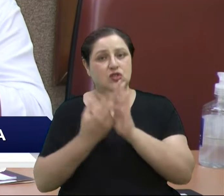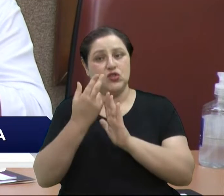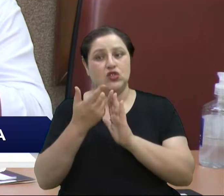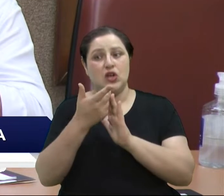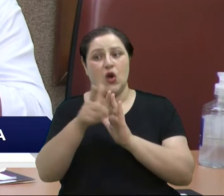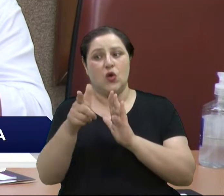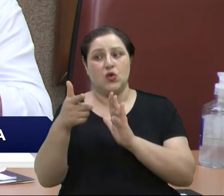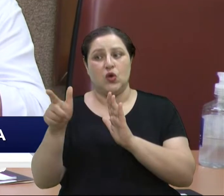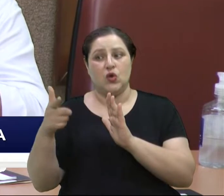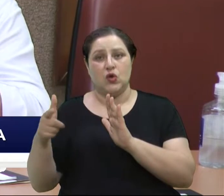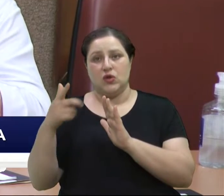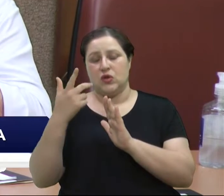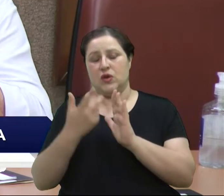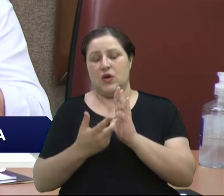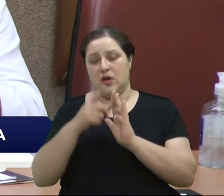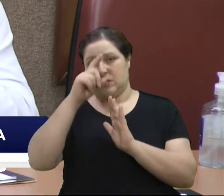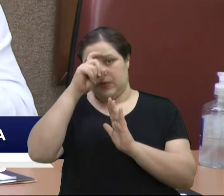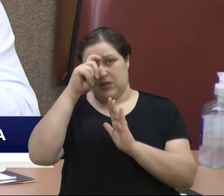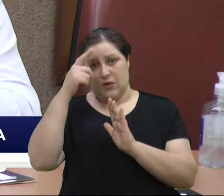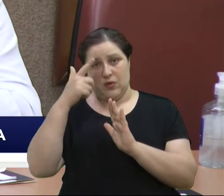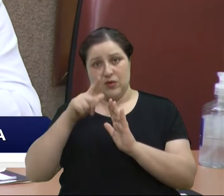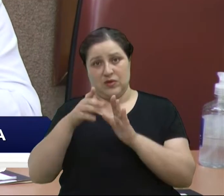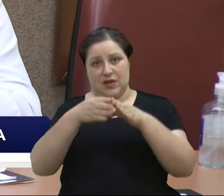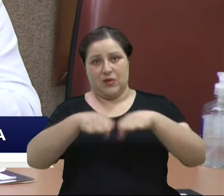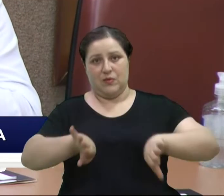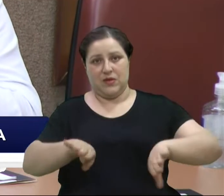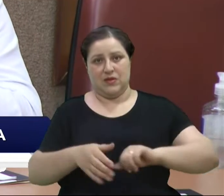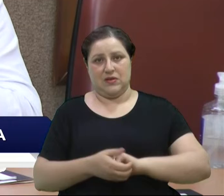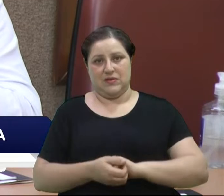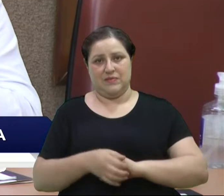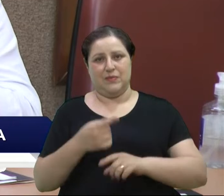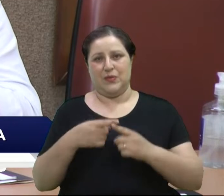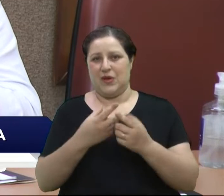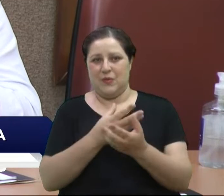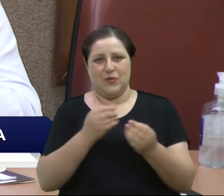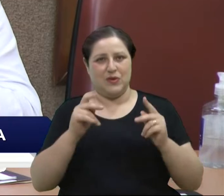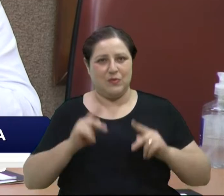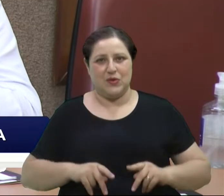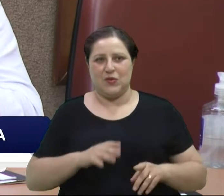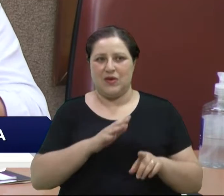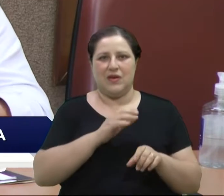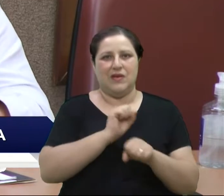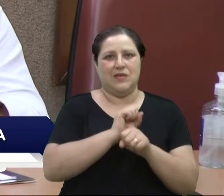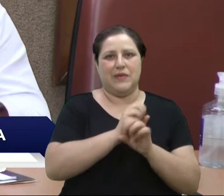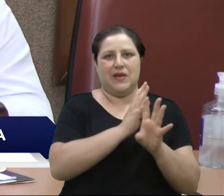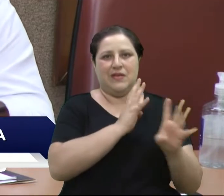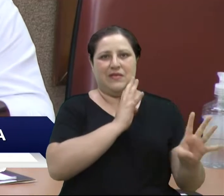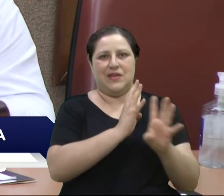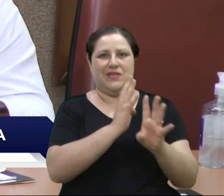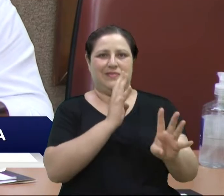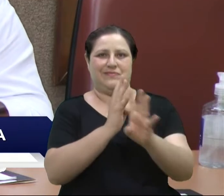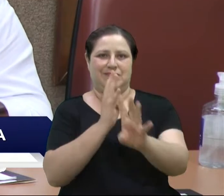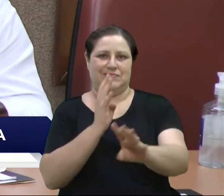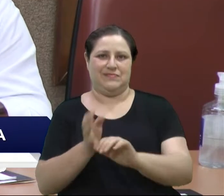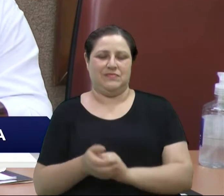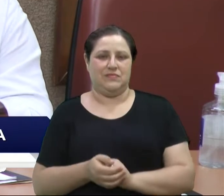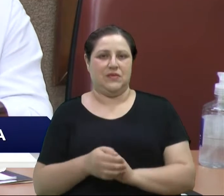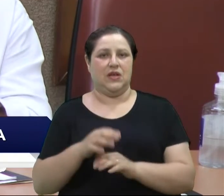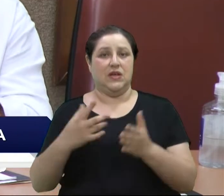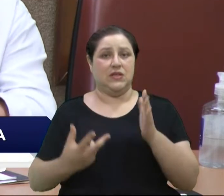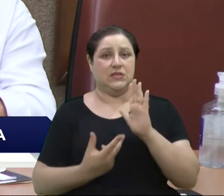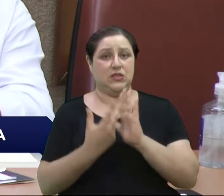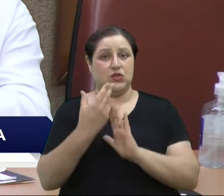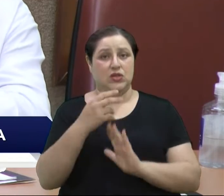mas que para poder suprir essa demanda reprimida. Eu cito sempre, a cirurgia eletiva é